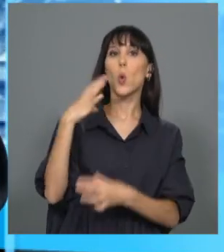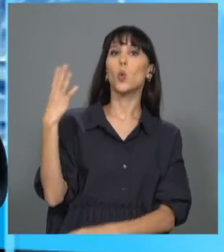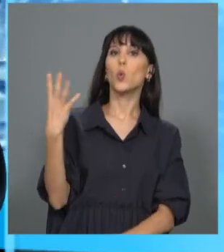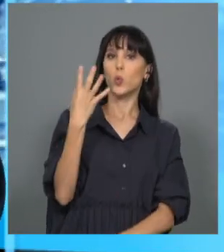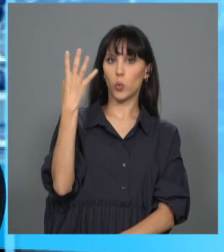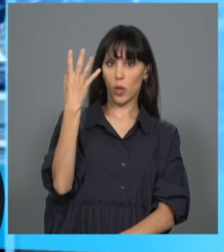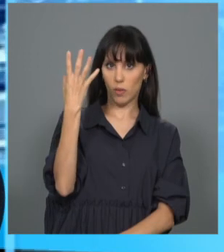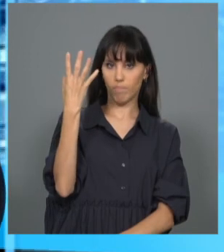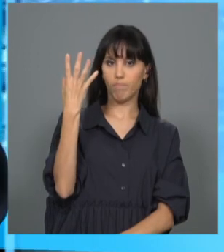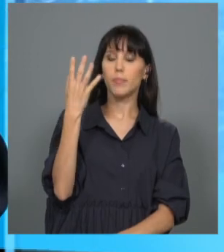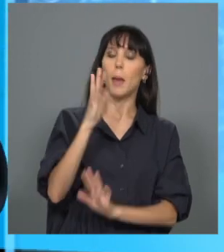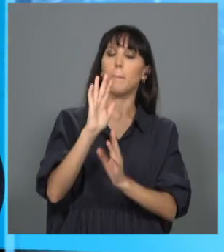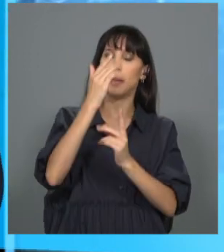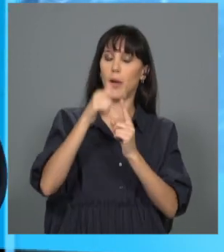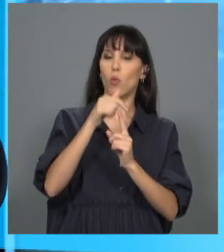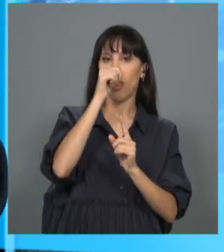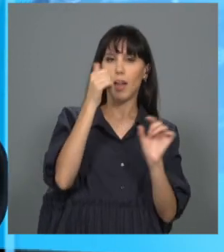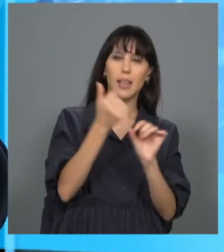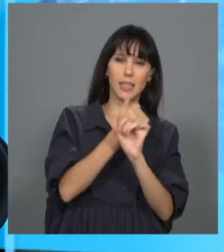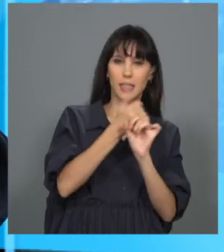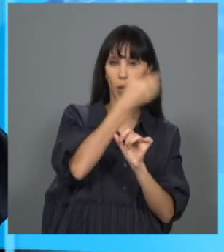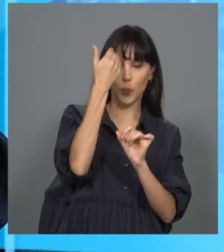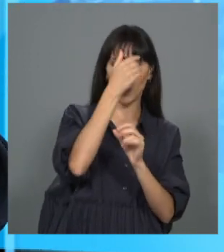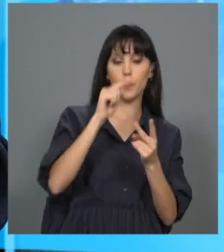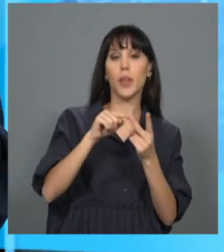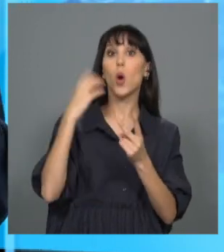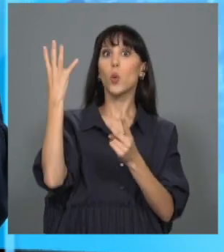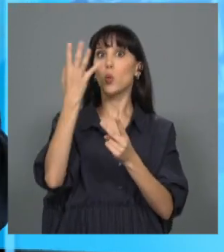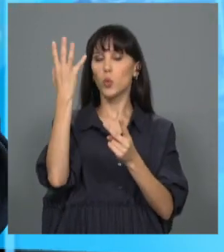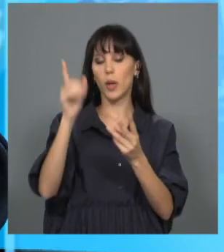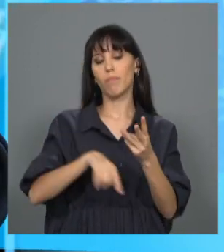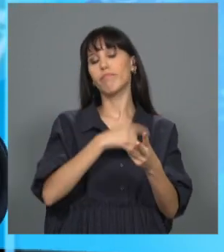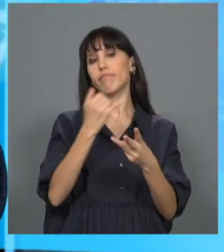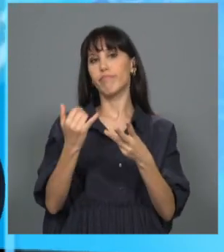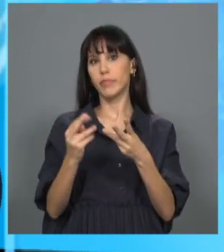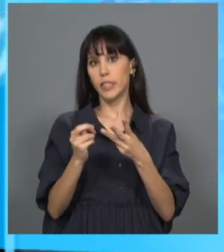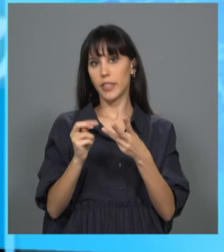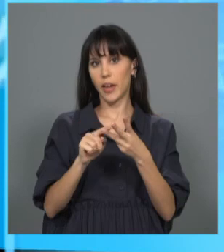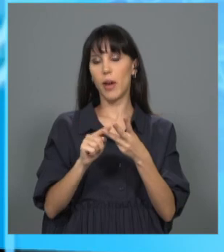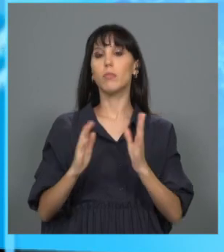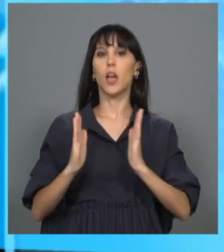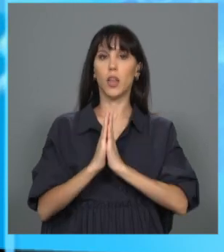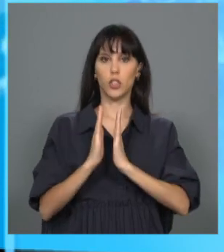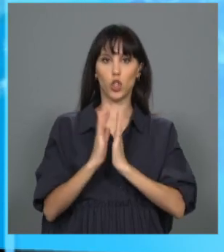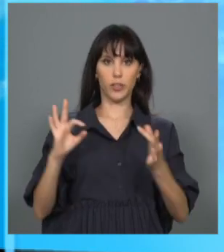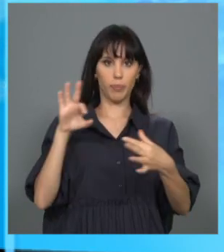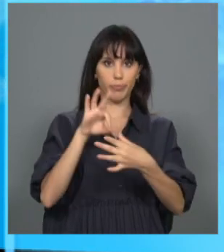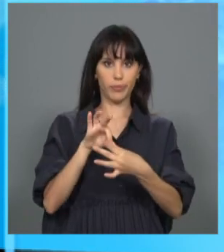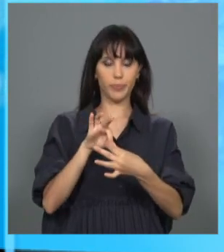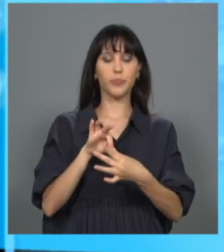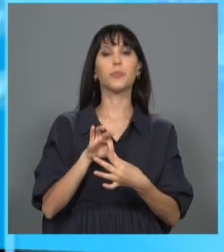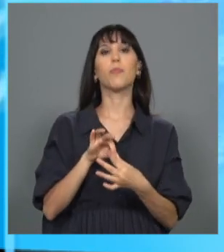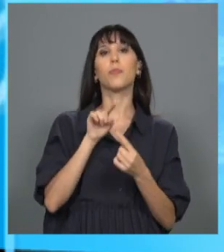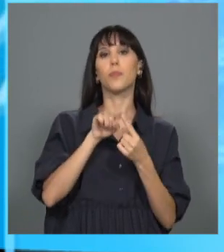uma vertente de lazer, segundo uma vertente cultural e ainda uma vertente religiosa. Do ponto de vista do